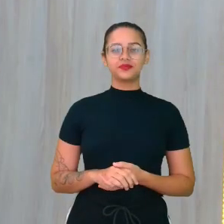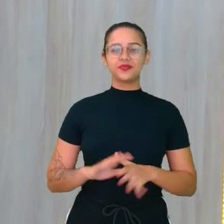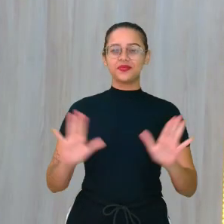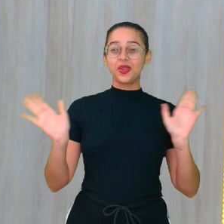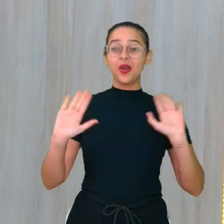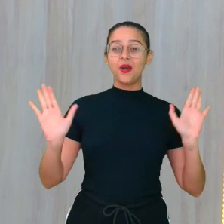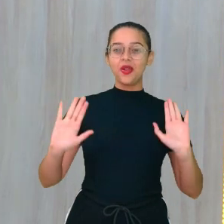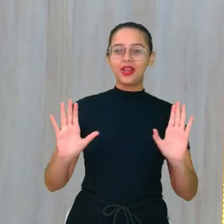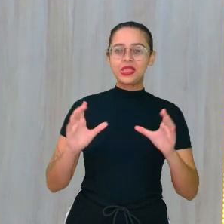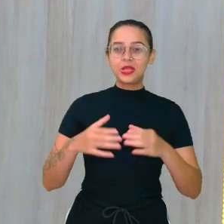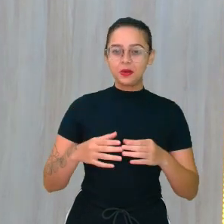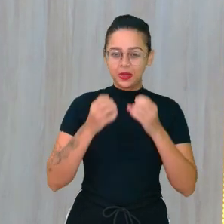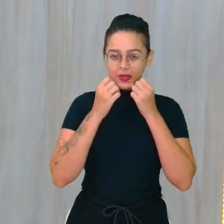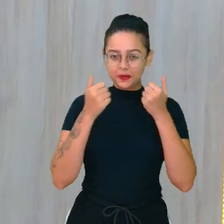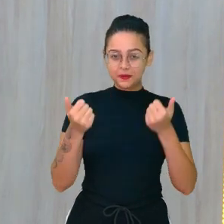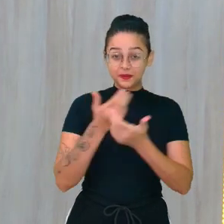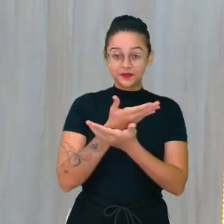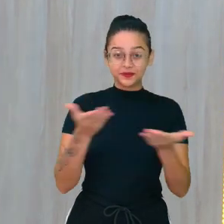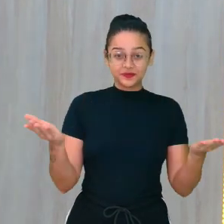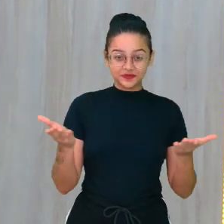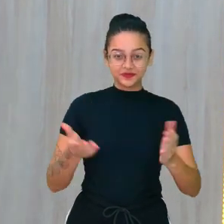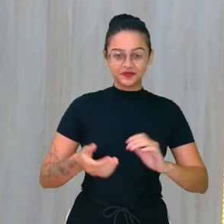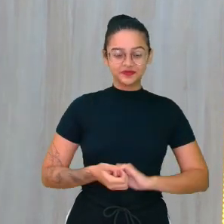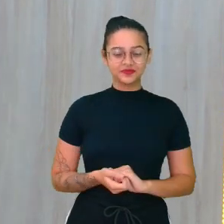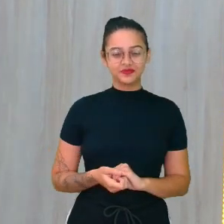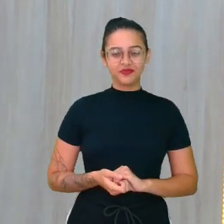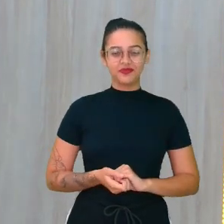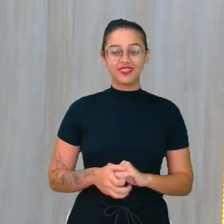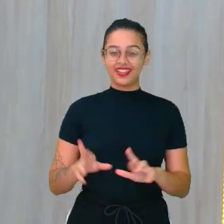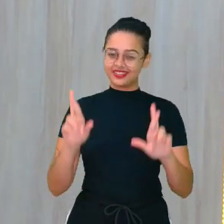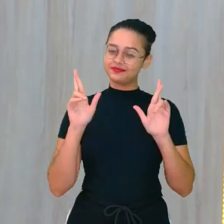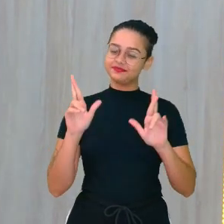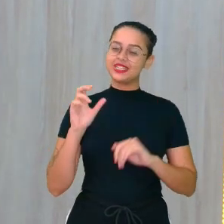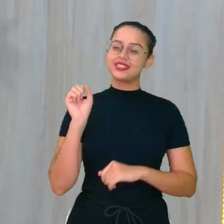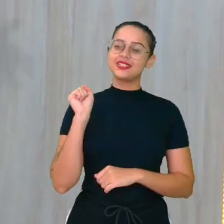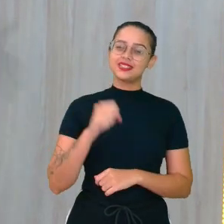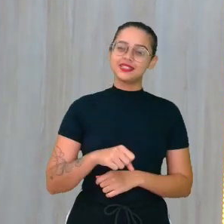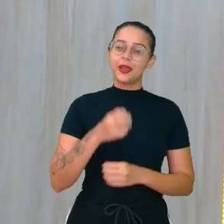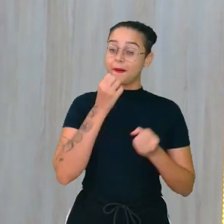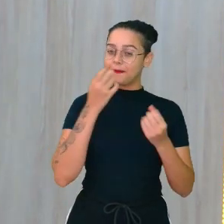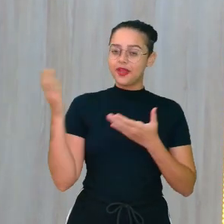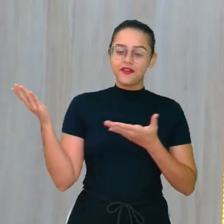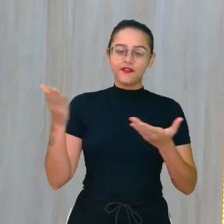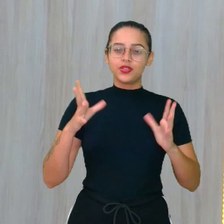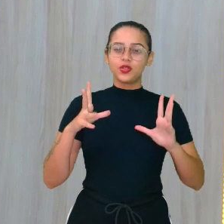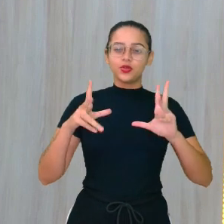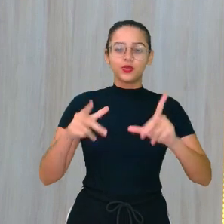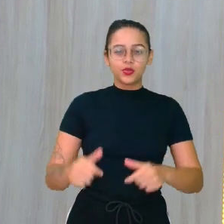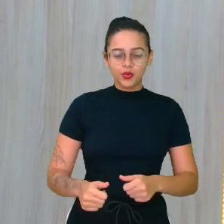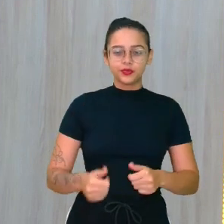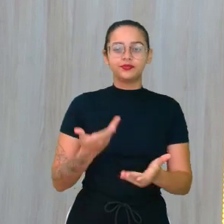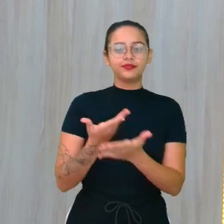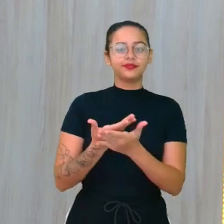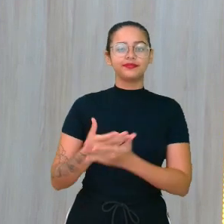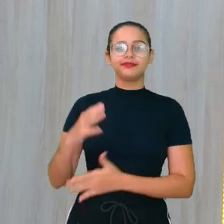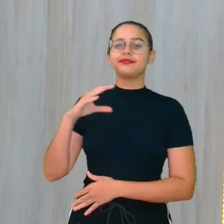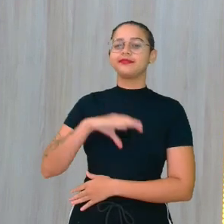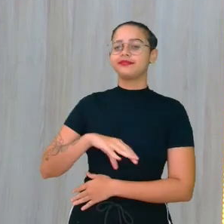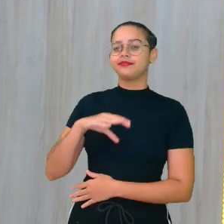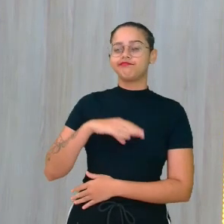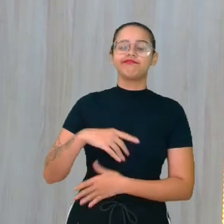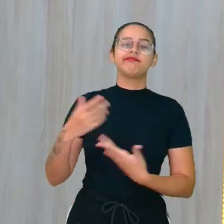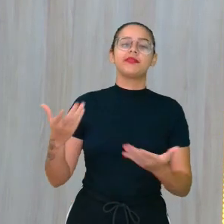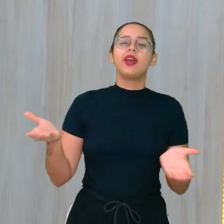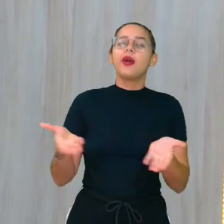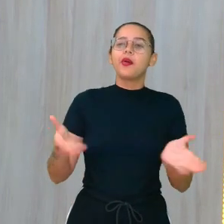Olá, turma! Tudo bem com vocês? Espero que sim. Bem-vindos e bem-vindas a mais uma aula de língua portuguesa, desta vez para